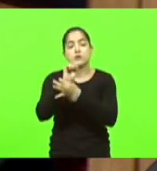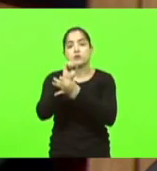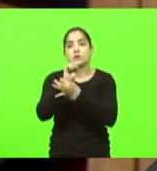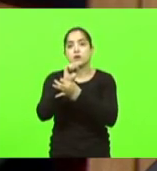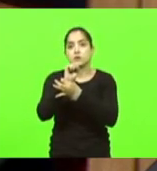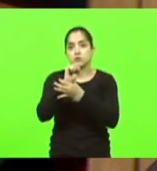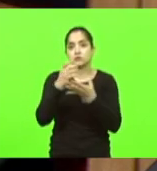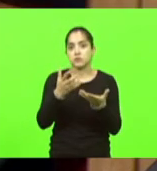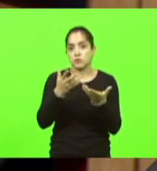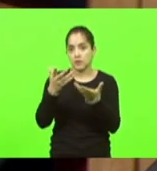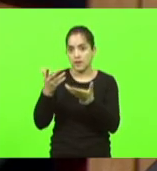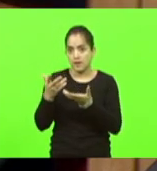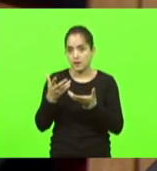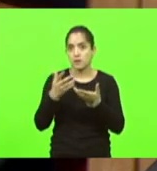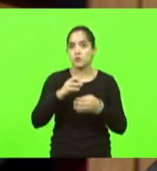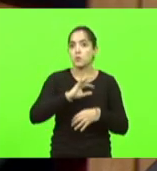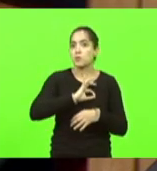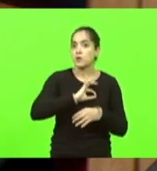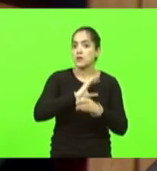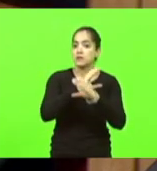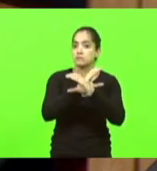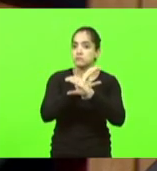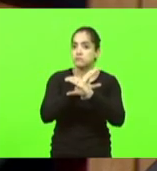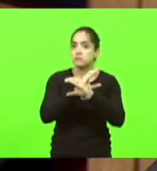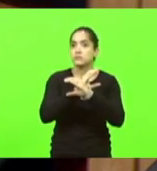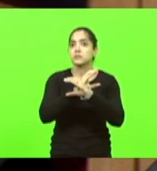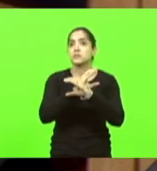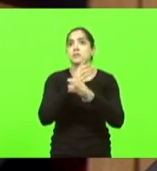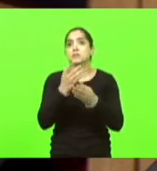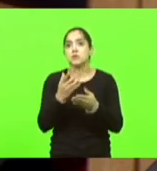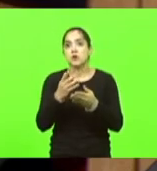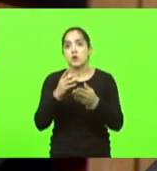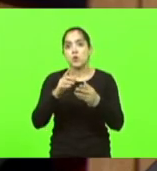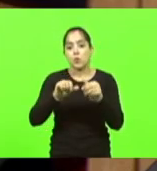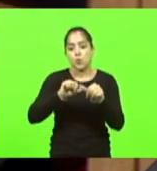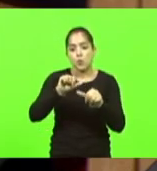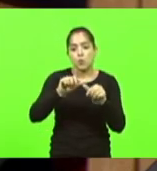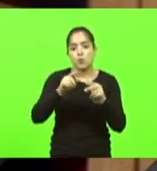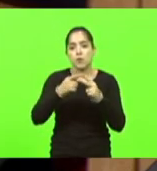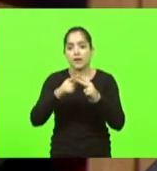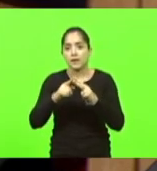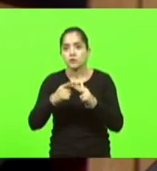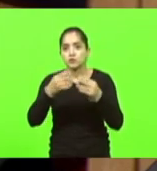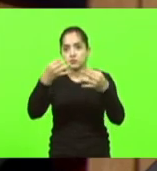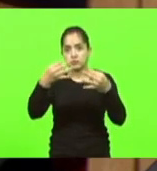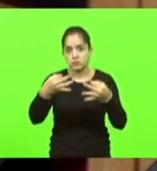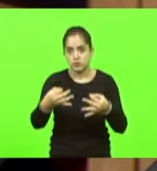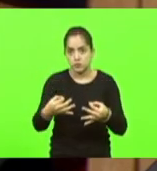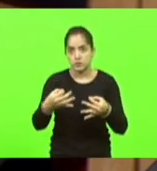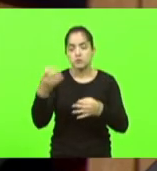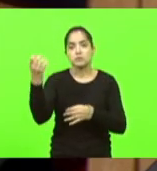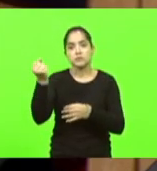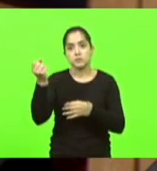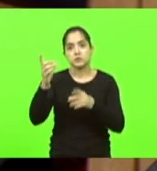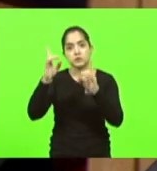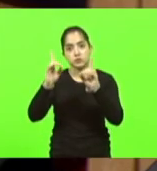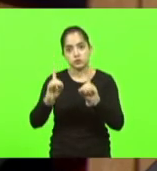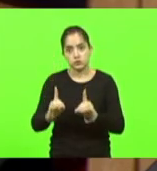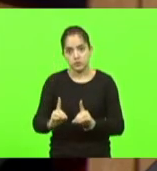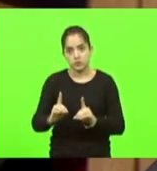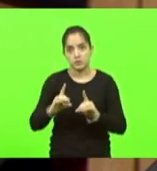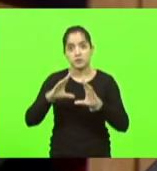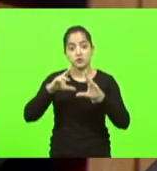eu quero que os policiais civis tem um reajuste Digno eu quero que eles têm uma aposentadoria digna mas que